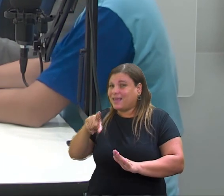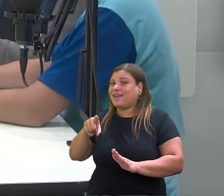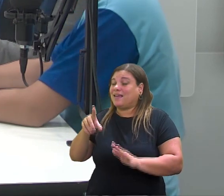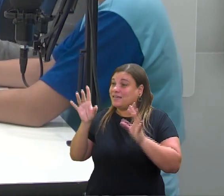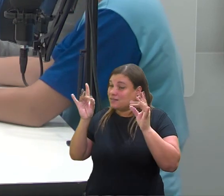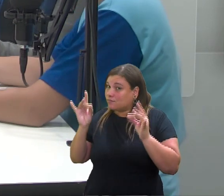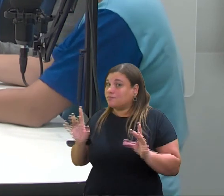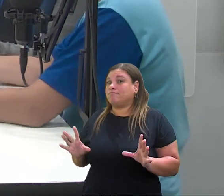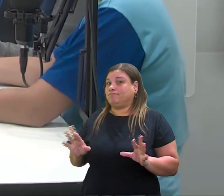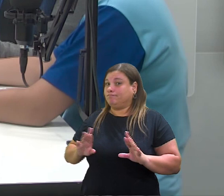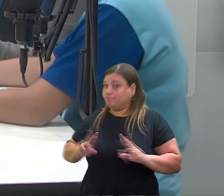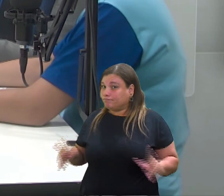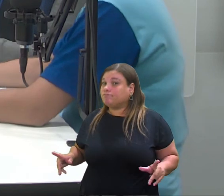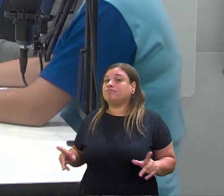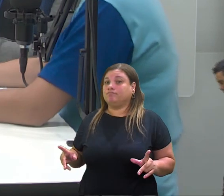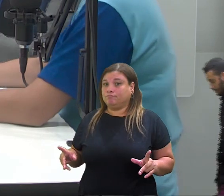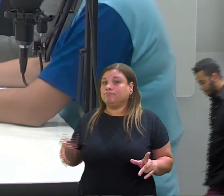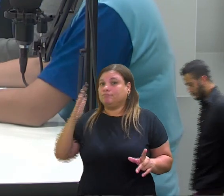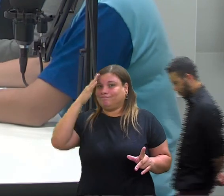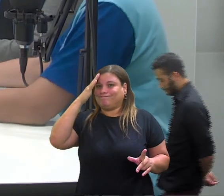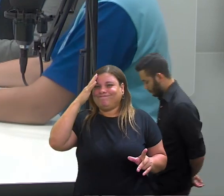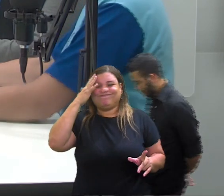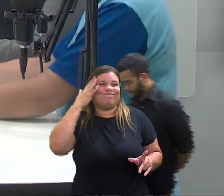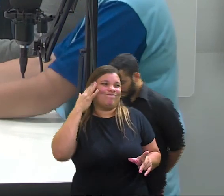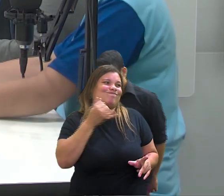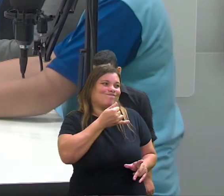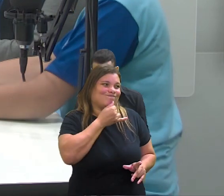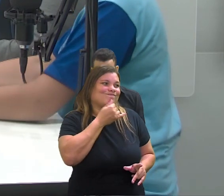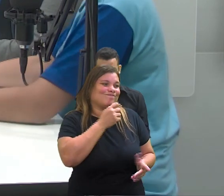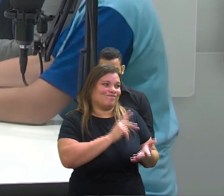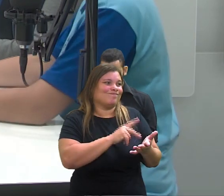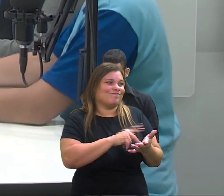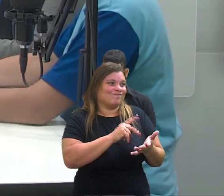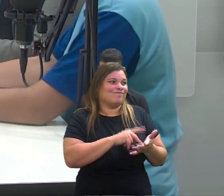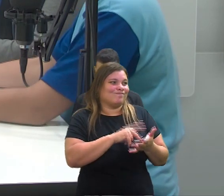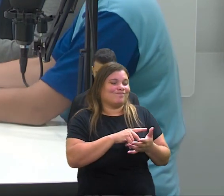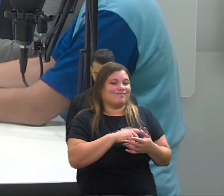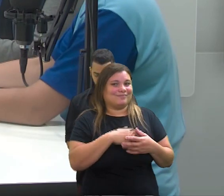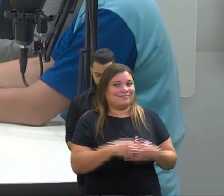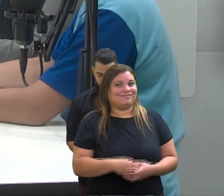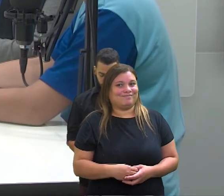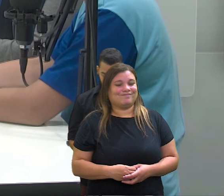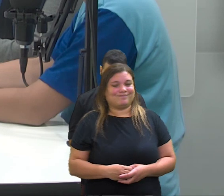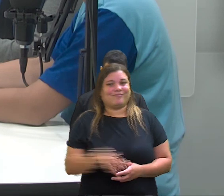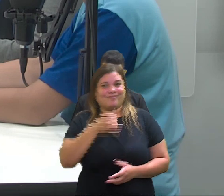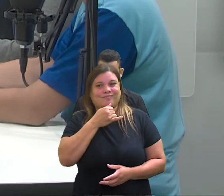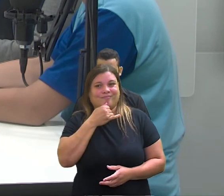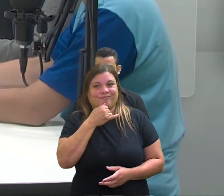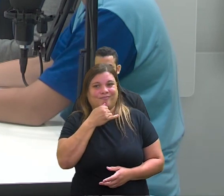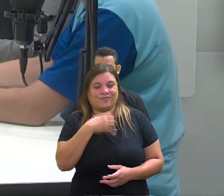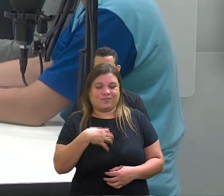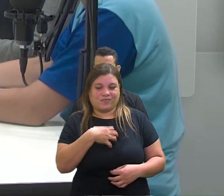absurdo, foi né? bem- Esse doeu na alma. Mas muito bem exposto.